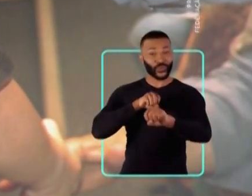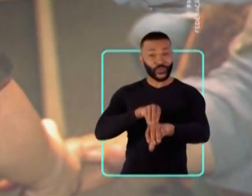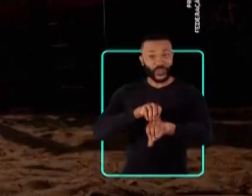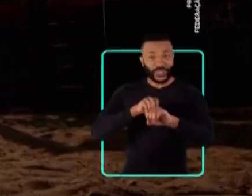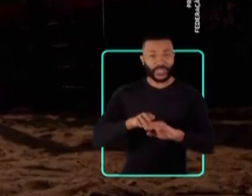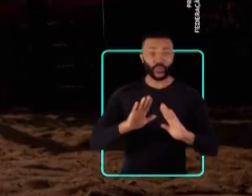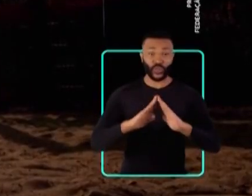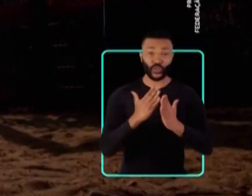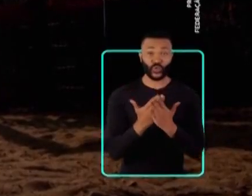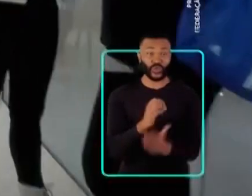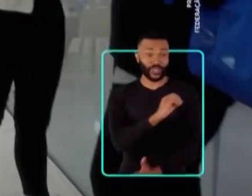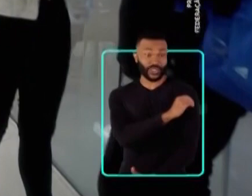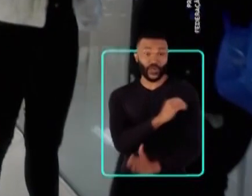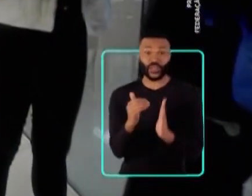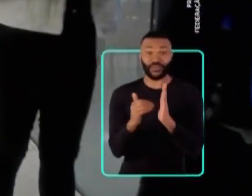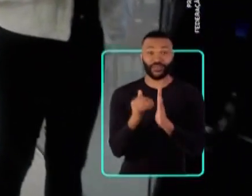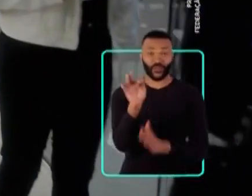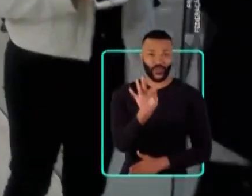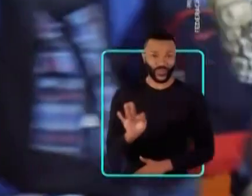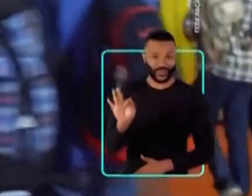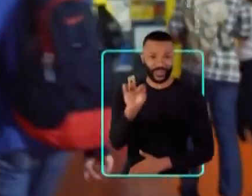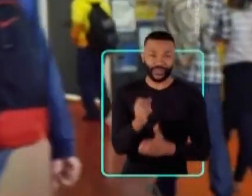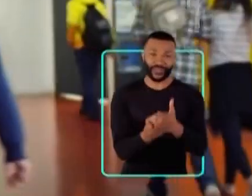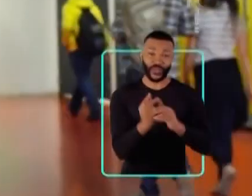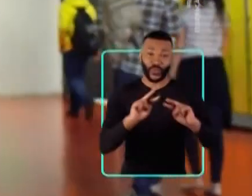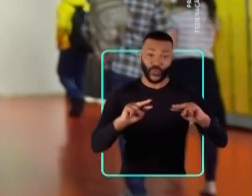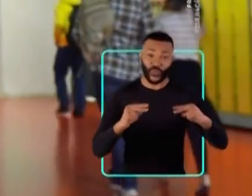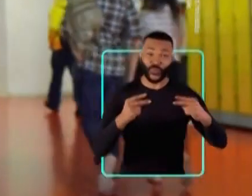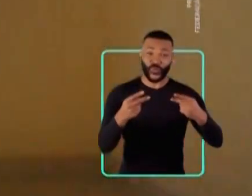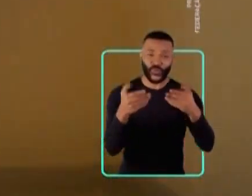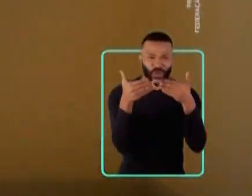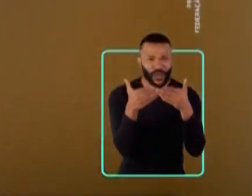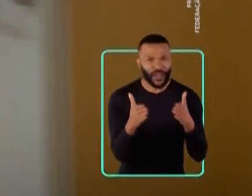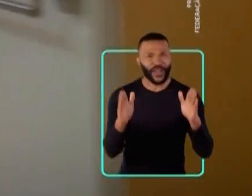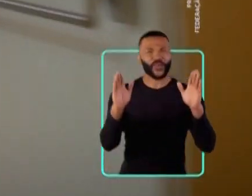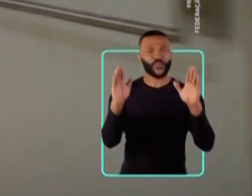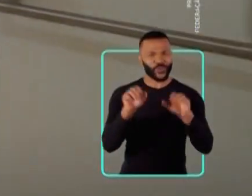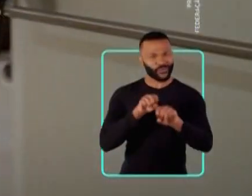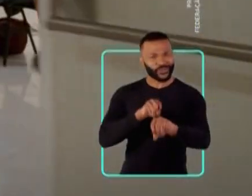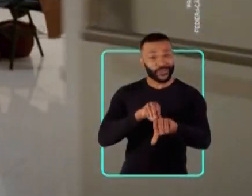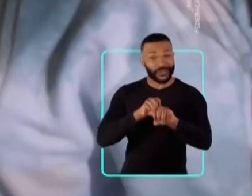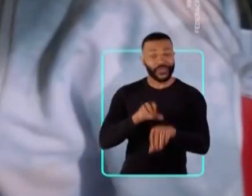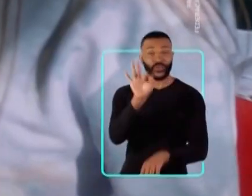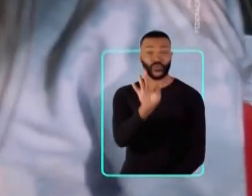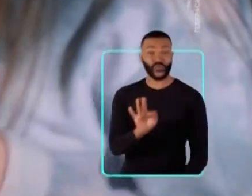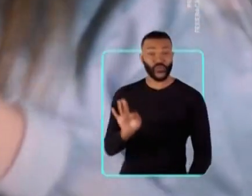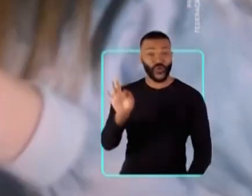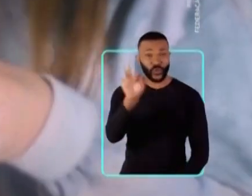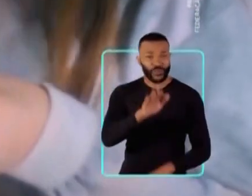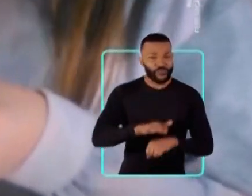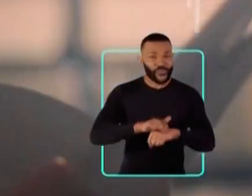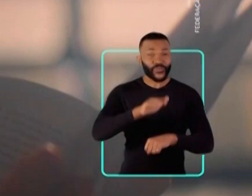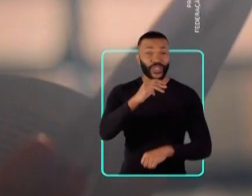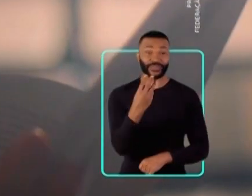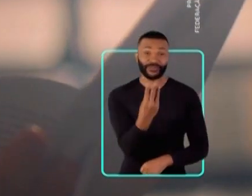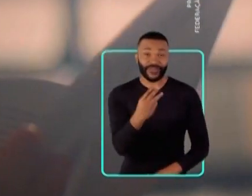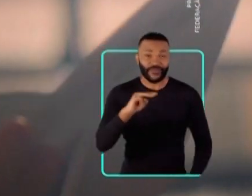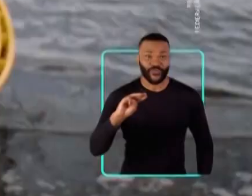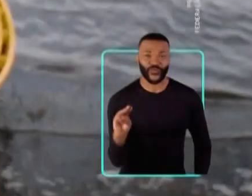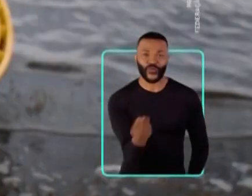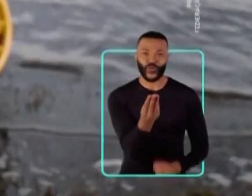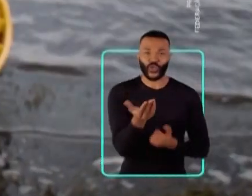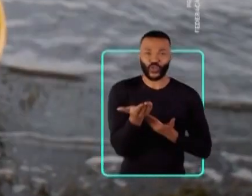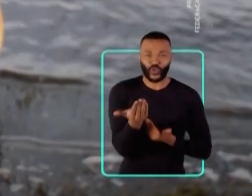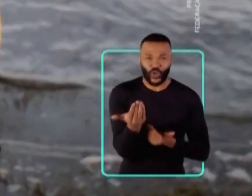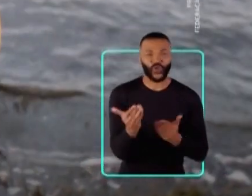educação, da creche à universidade. Criou o ProUni e abriu as portas do ensino superior para mais de 3 milhões